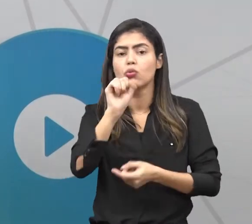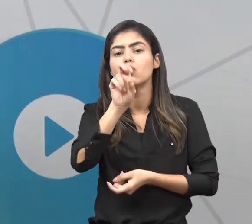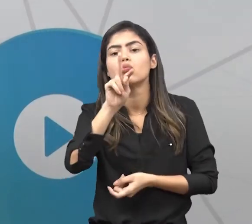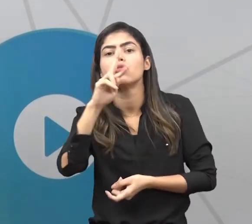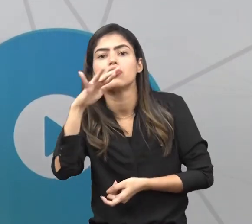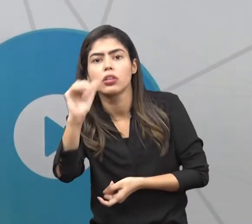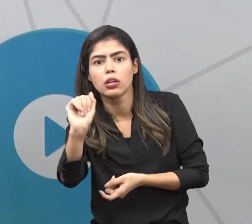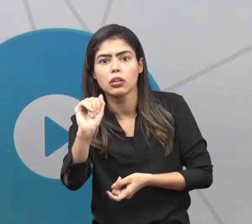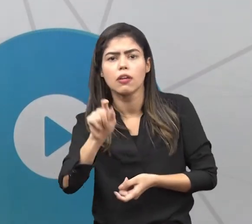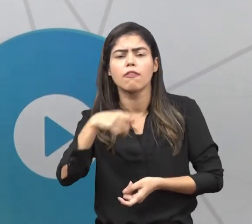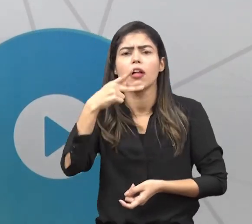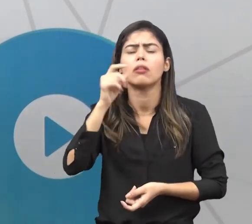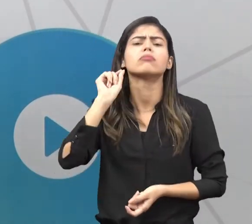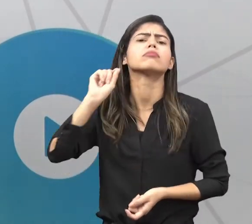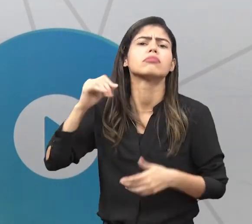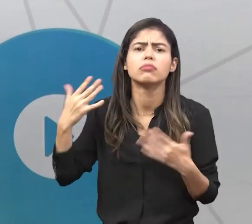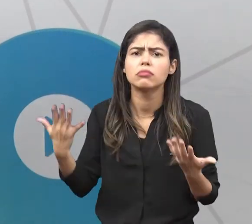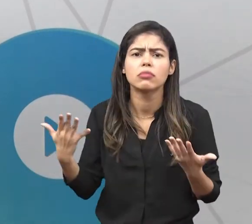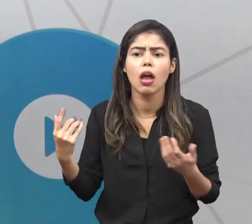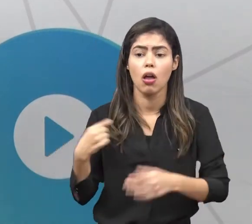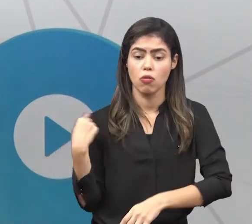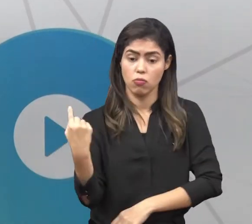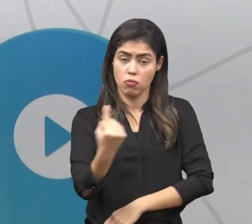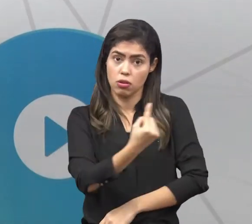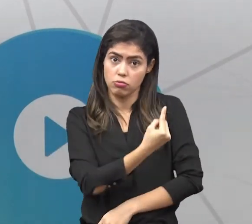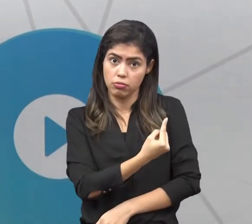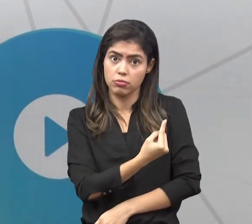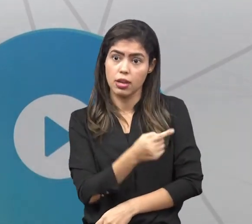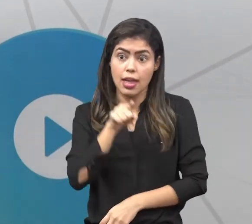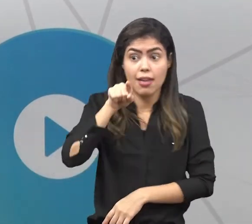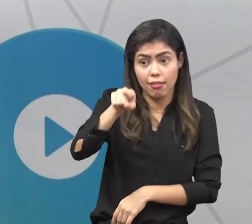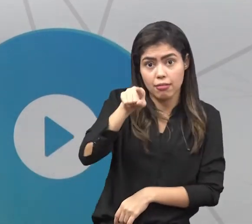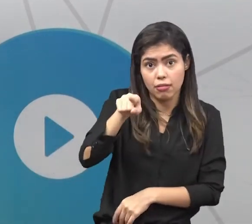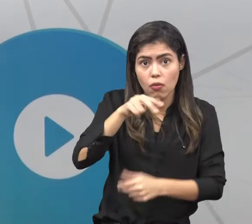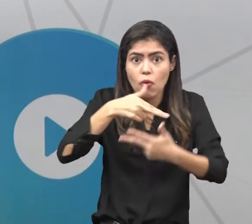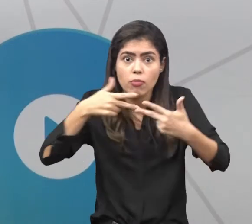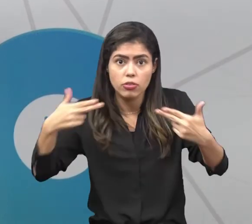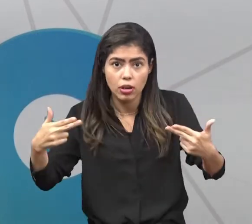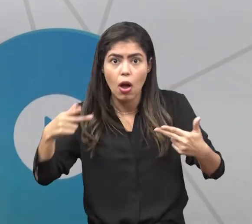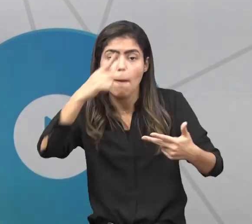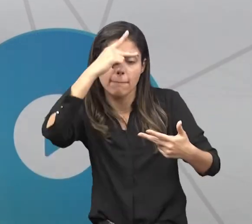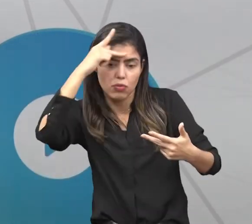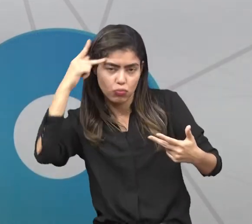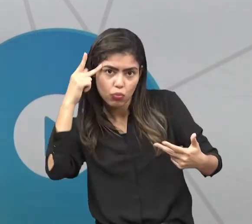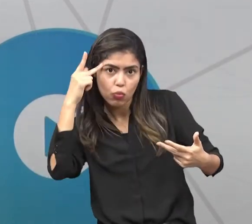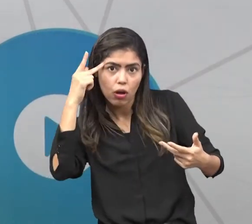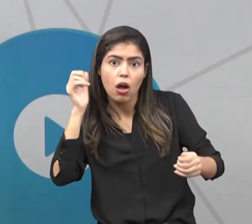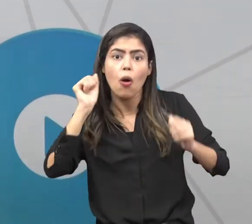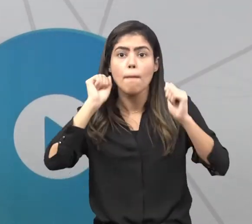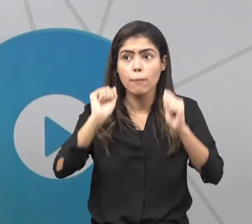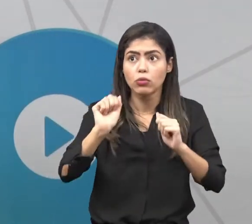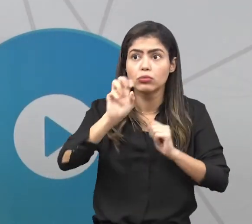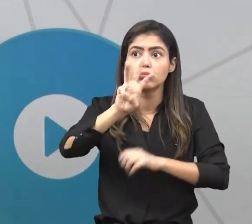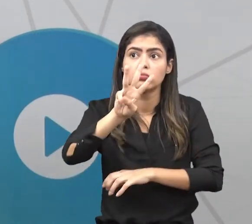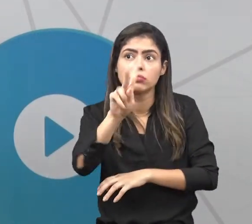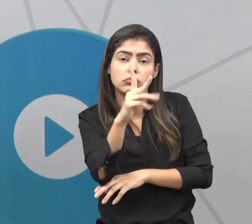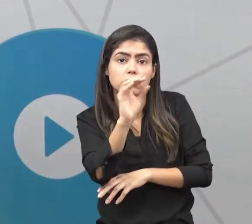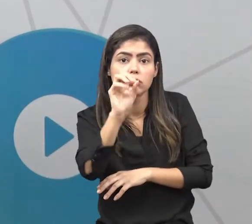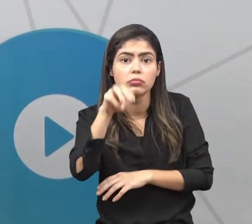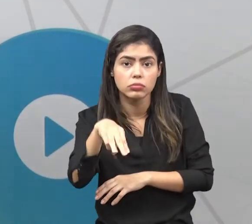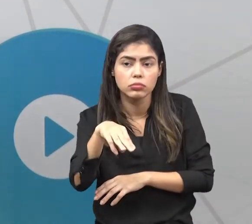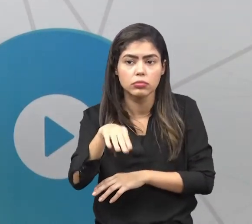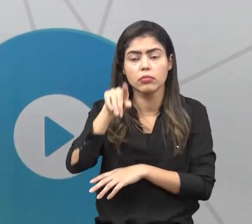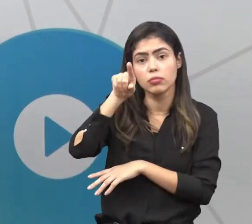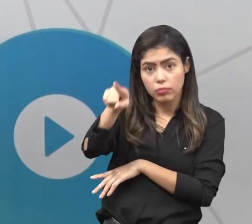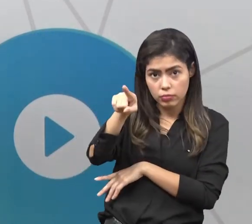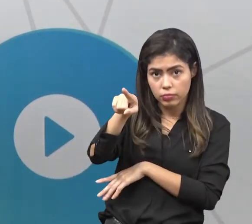com quem? Com o agente. Ele é o objeto da oração. Como ele é uma pessoa, eu posso usar Juan para me